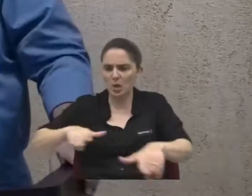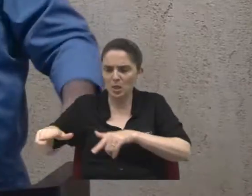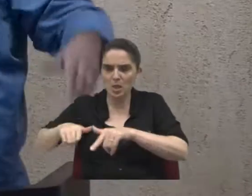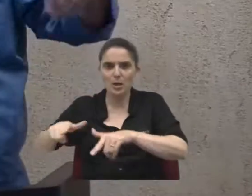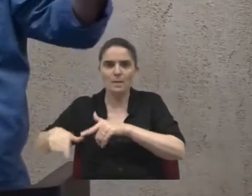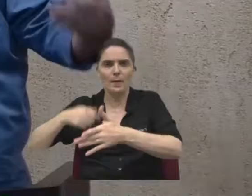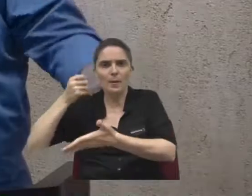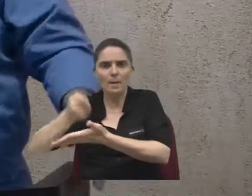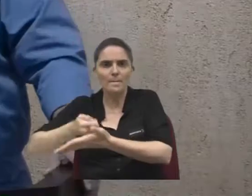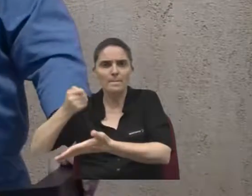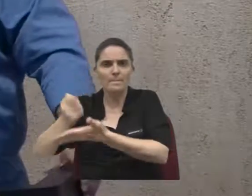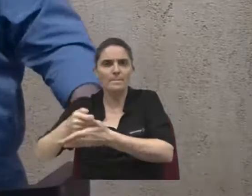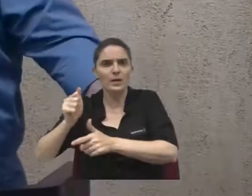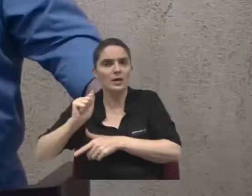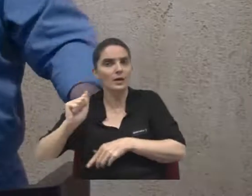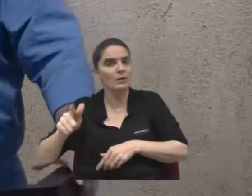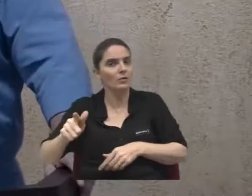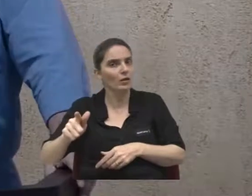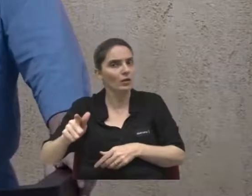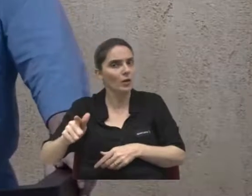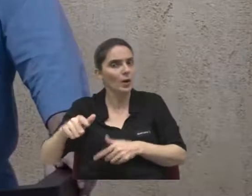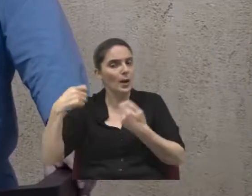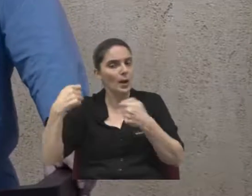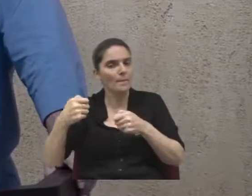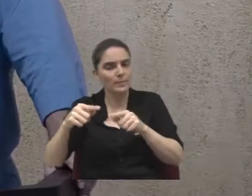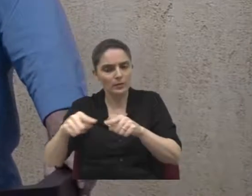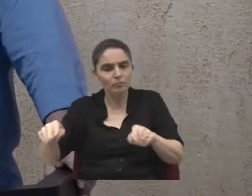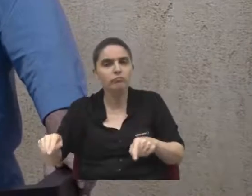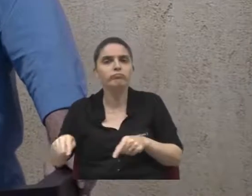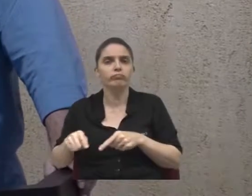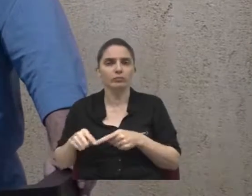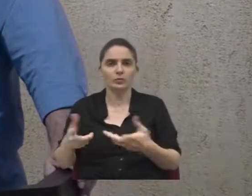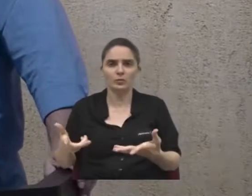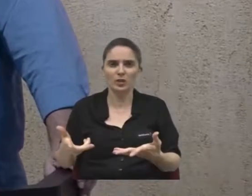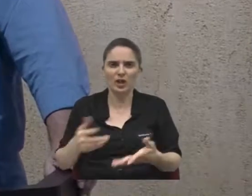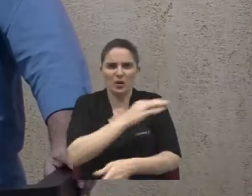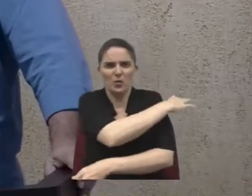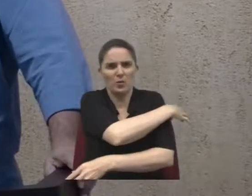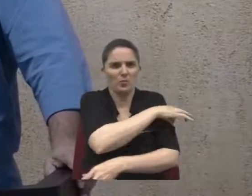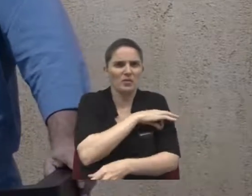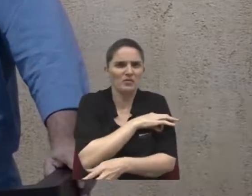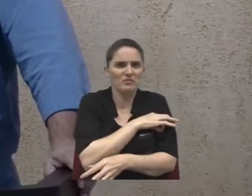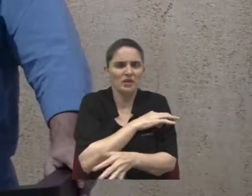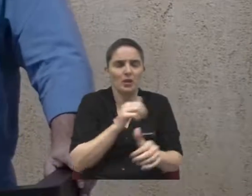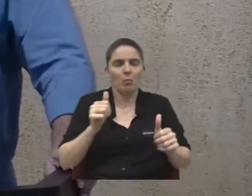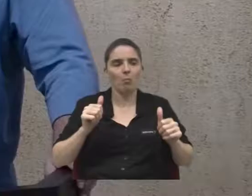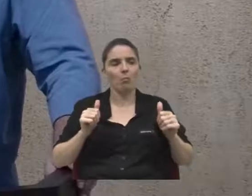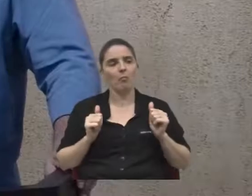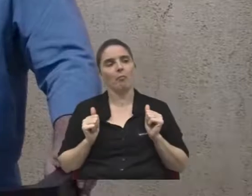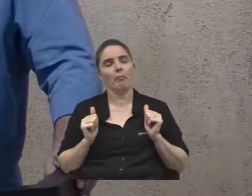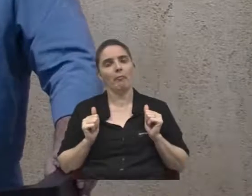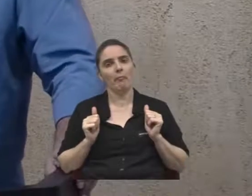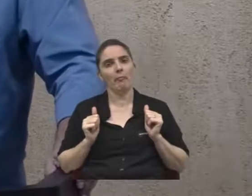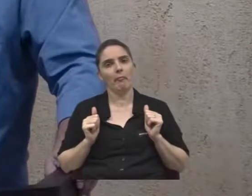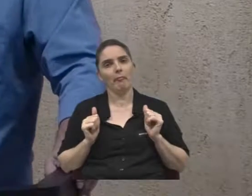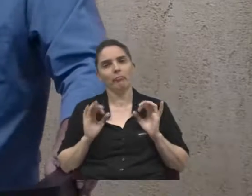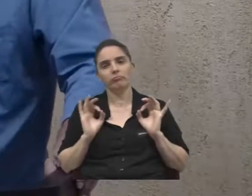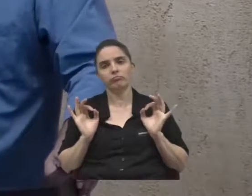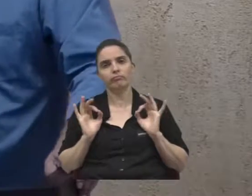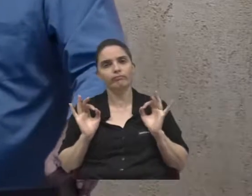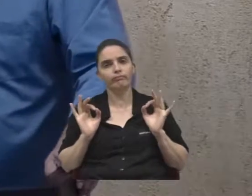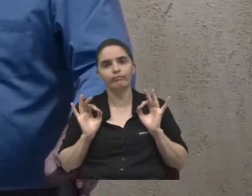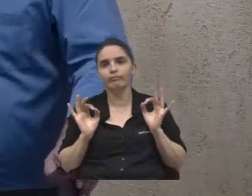aluguel que precisa de uma área, precisa de um lugar, e o prefeito não faz nada em relação à